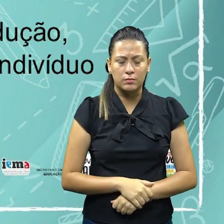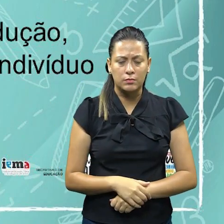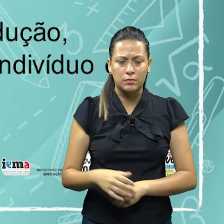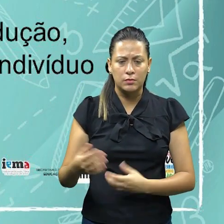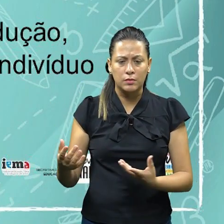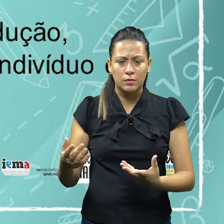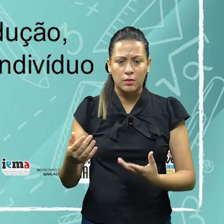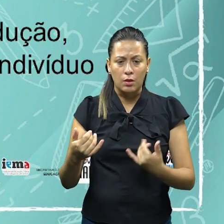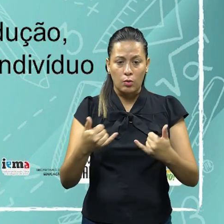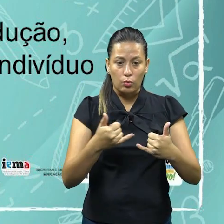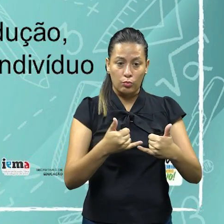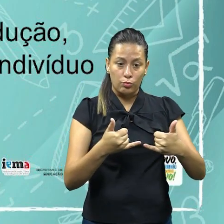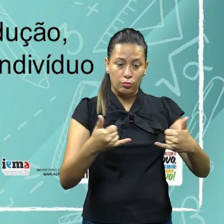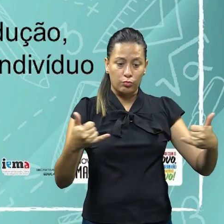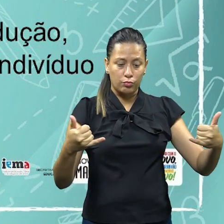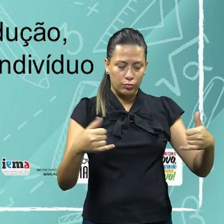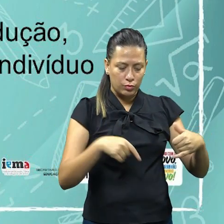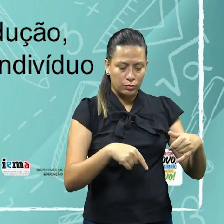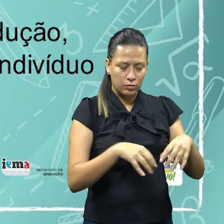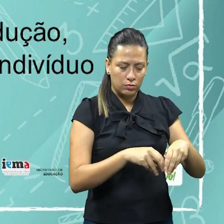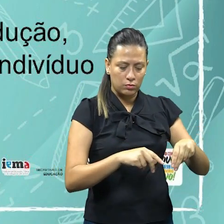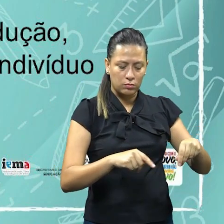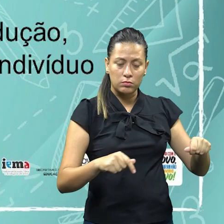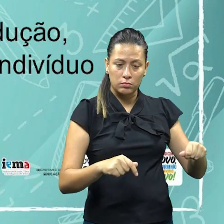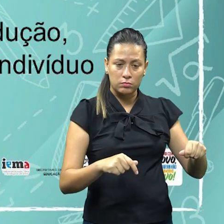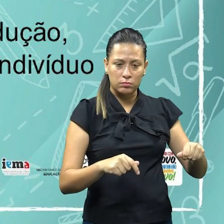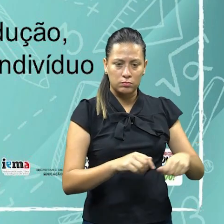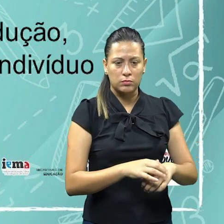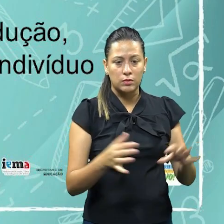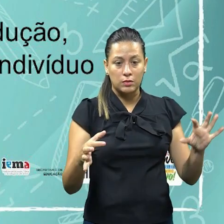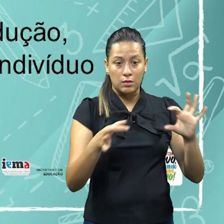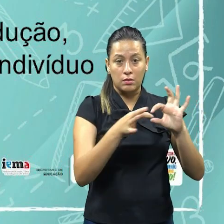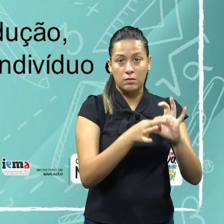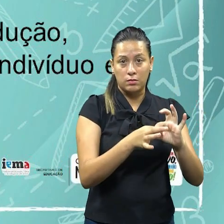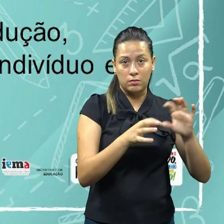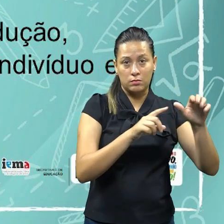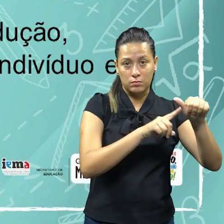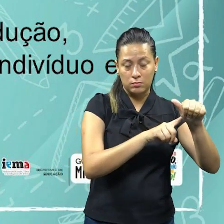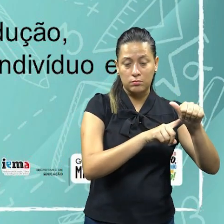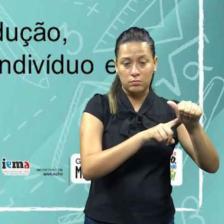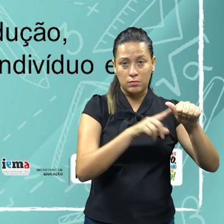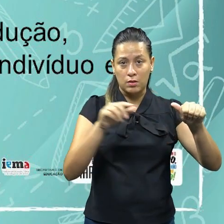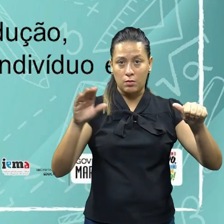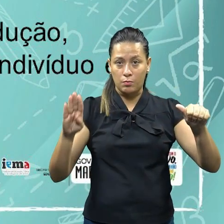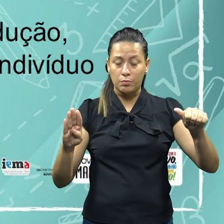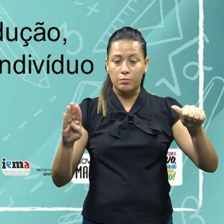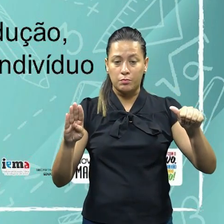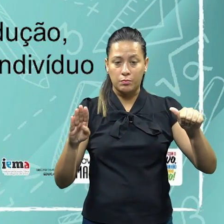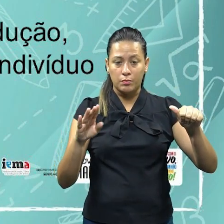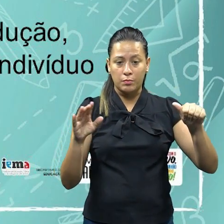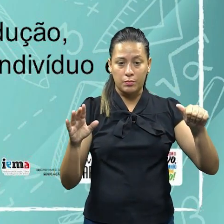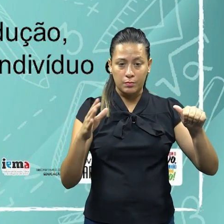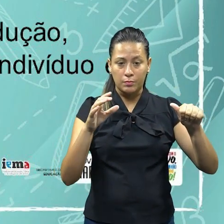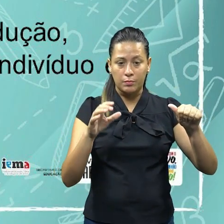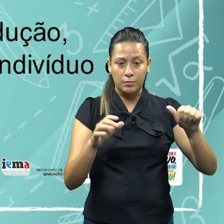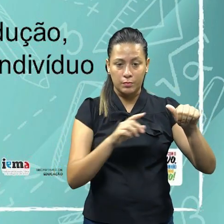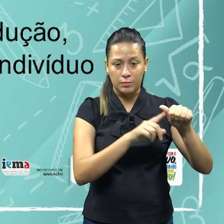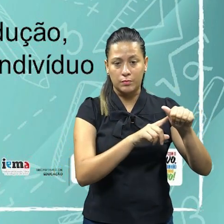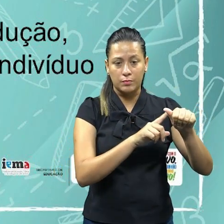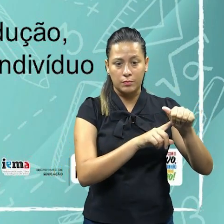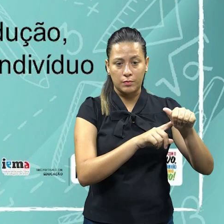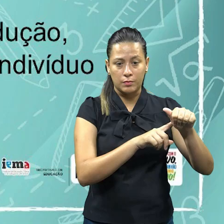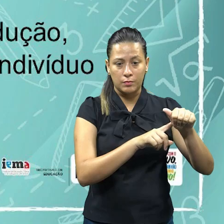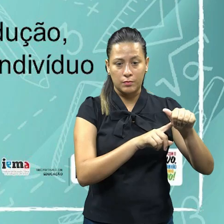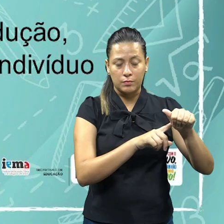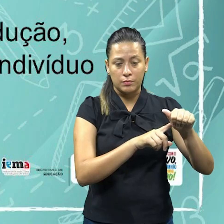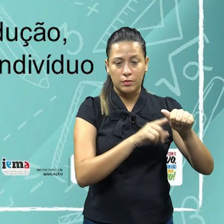elétricas. Esse fio que está aterrado aí, que está ligando o corpo A à parte inferior,